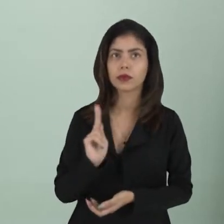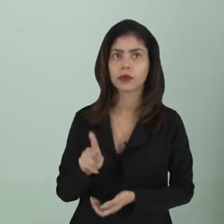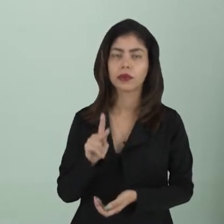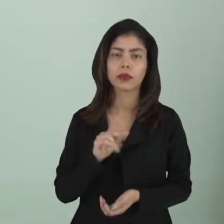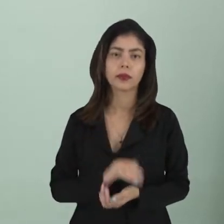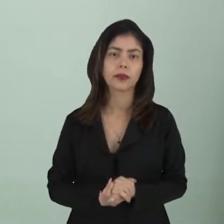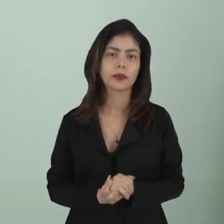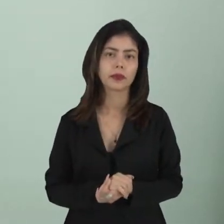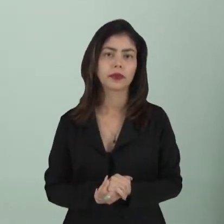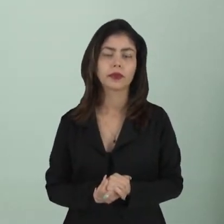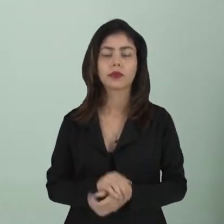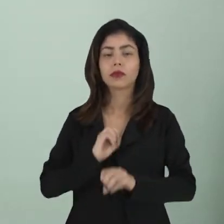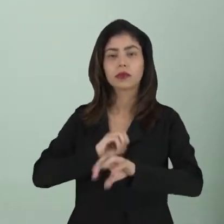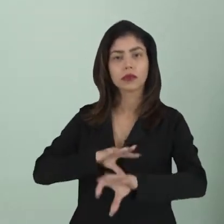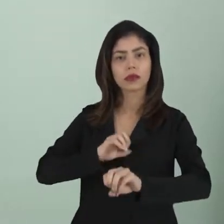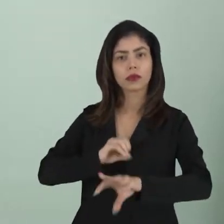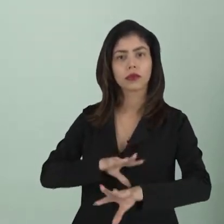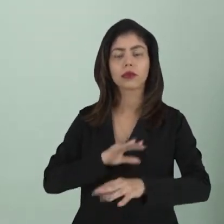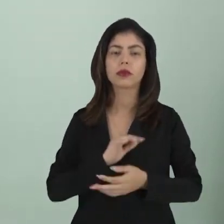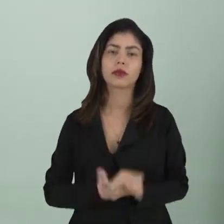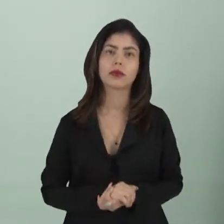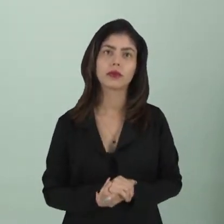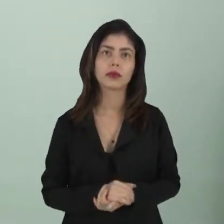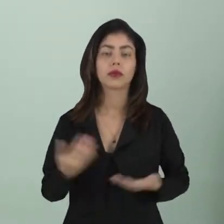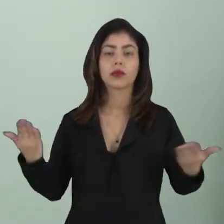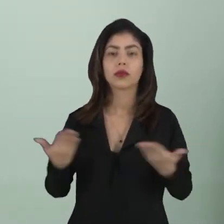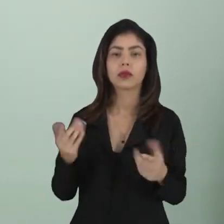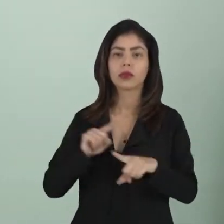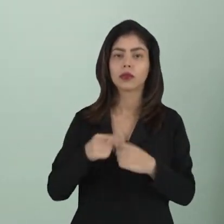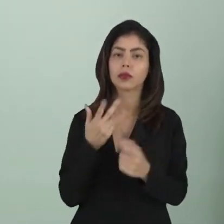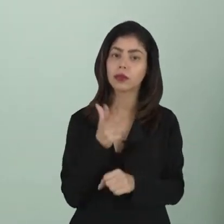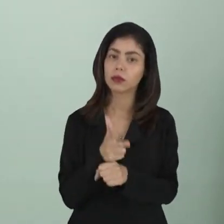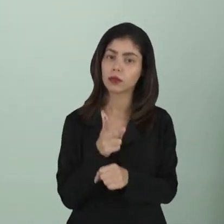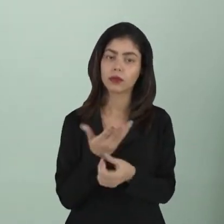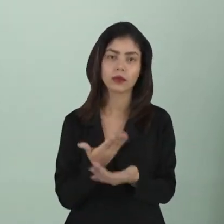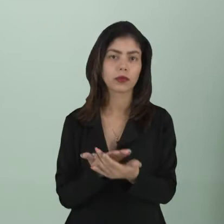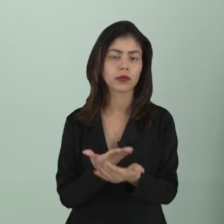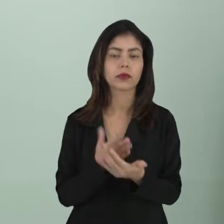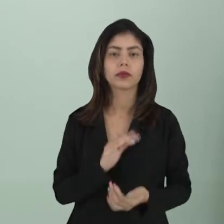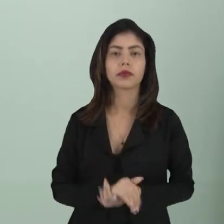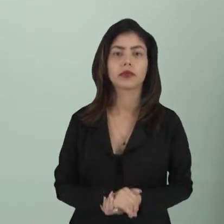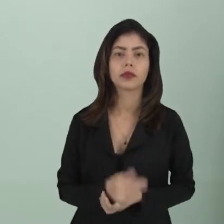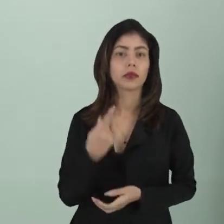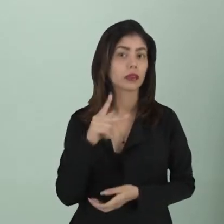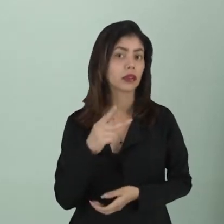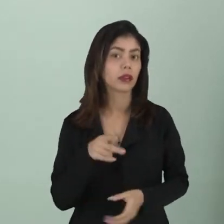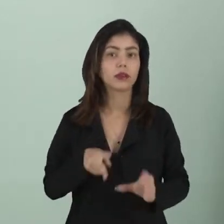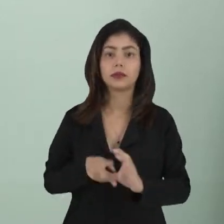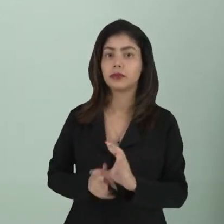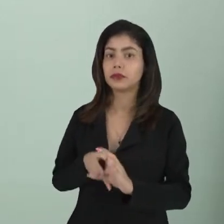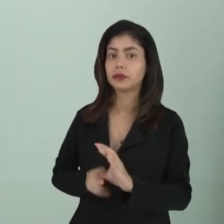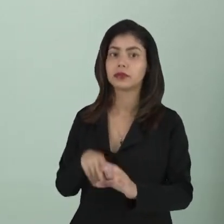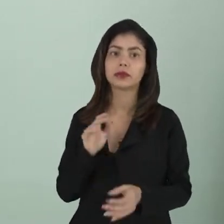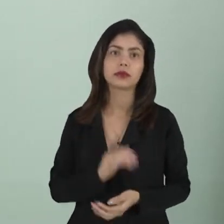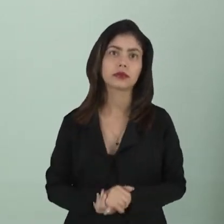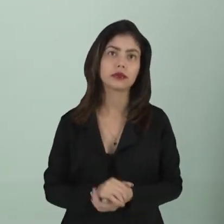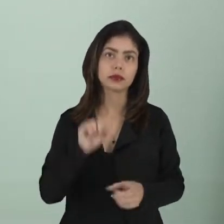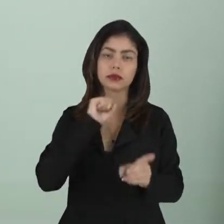da Rede Pública de Ensino. Estou aqui para mais uma videoaula do seu componente